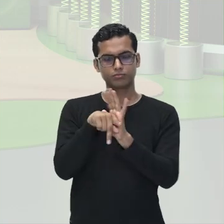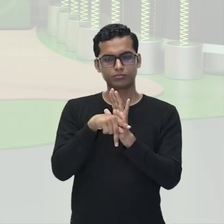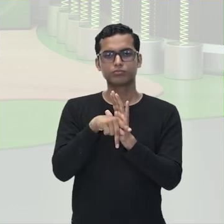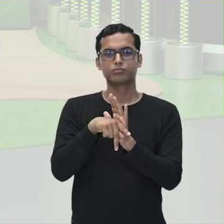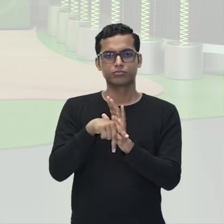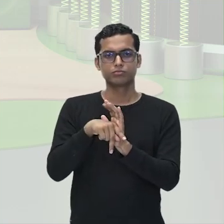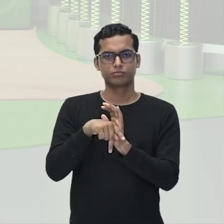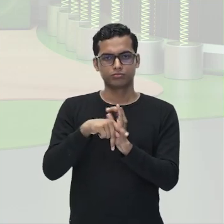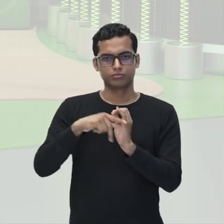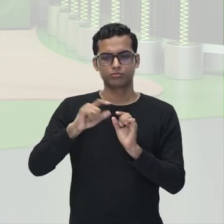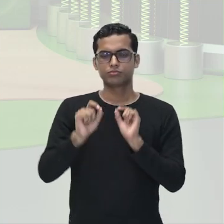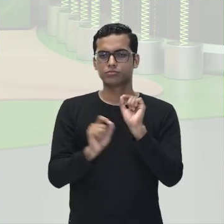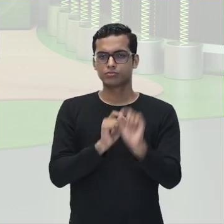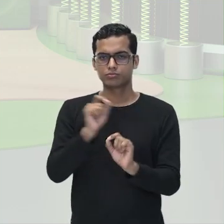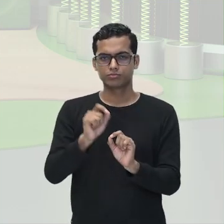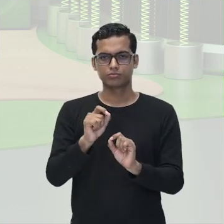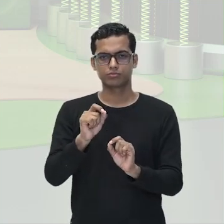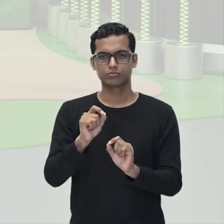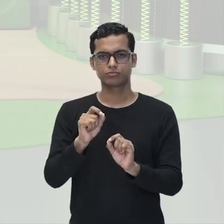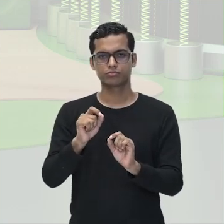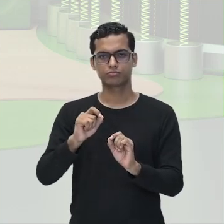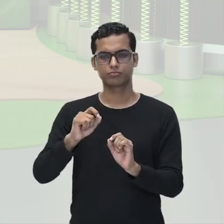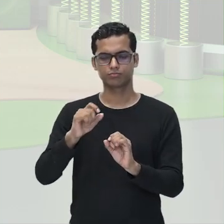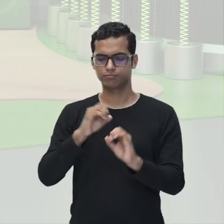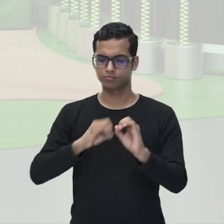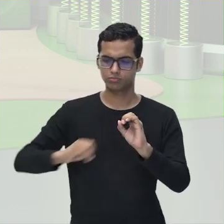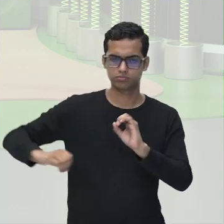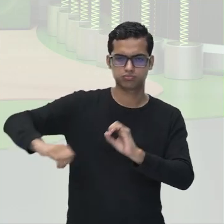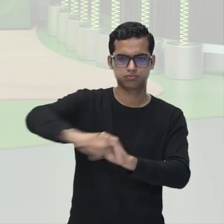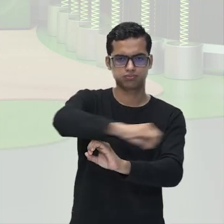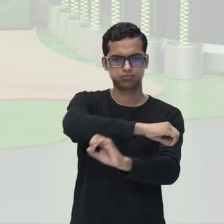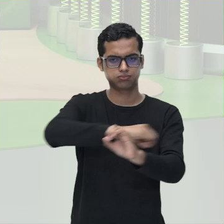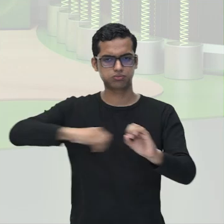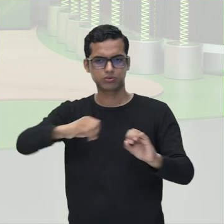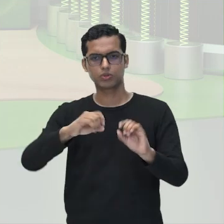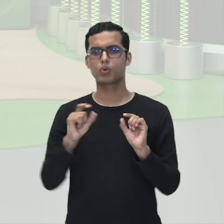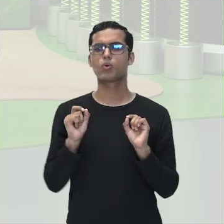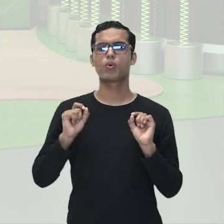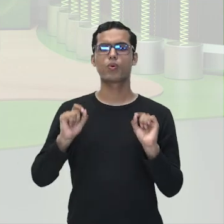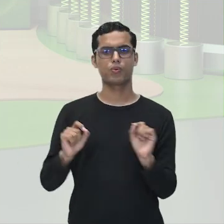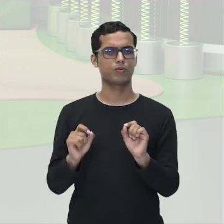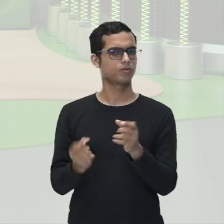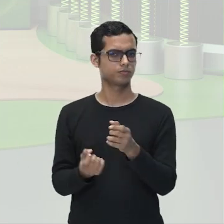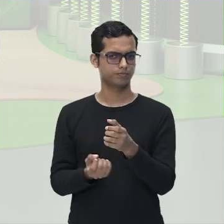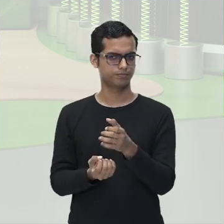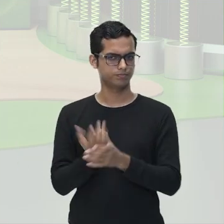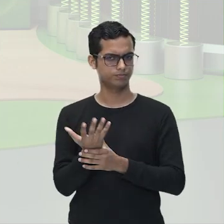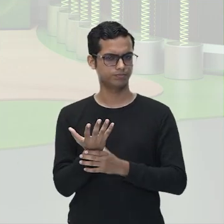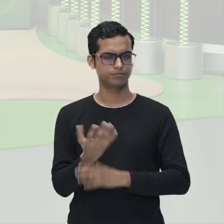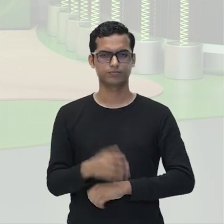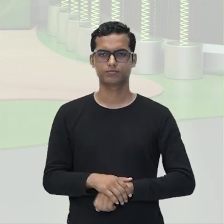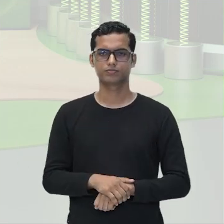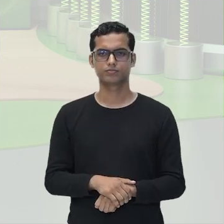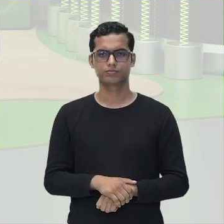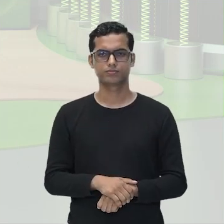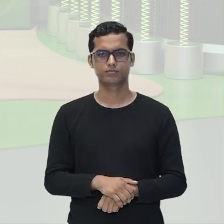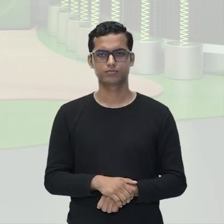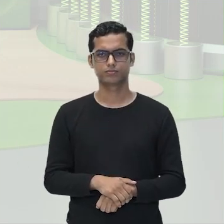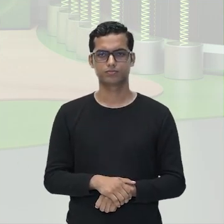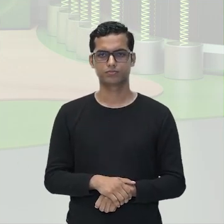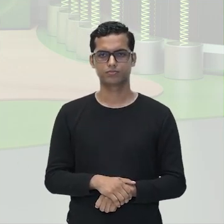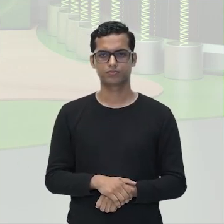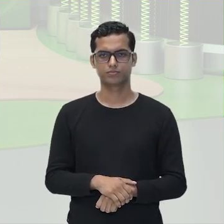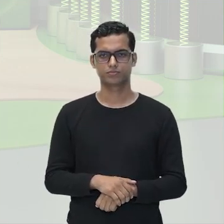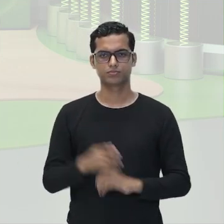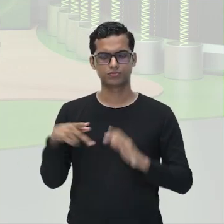nosso planeta em torno do Sol vai dar origem ao quê? A passagem do